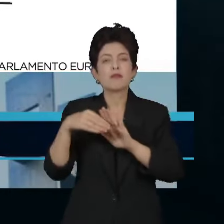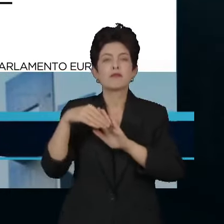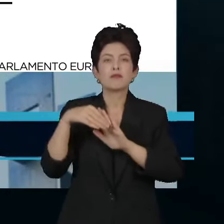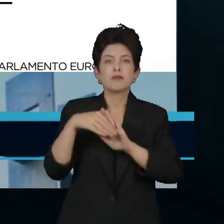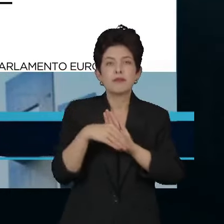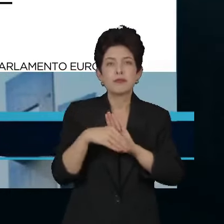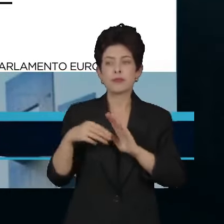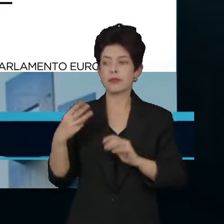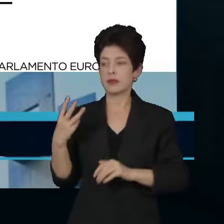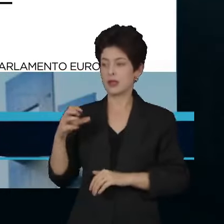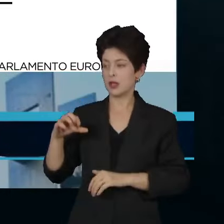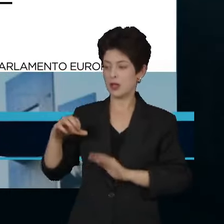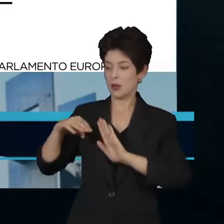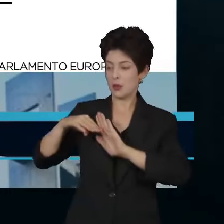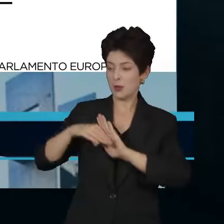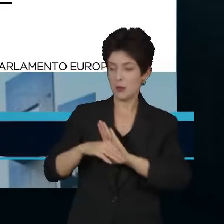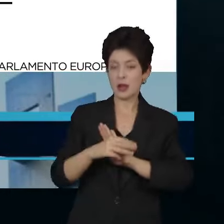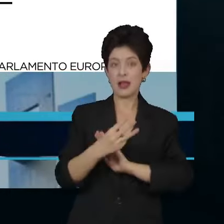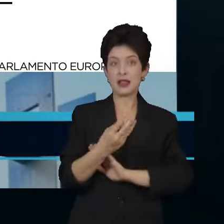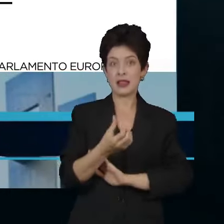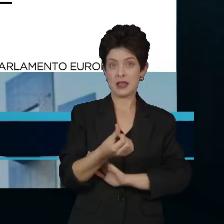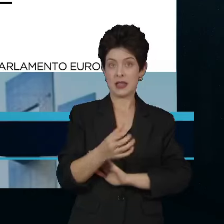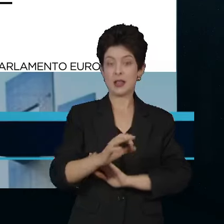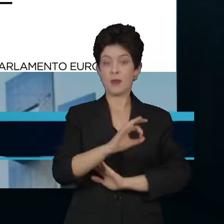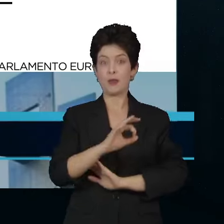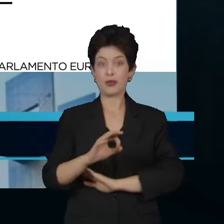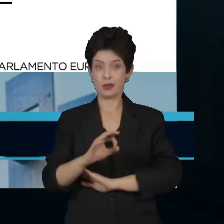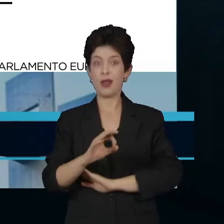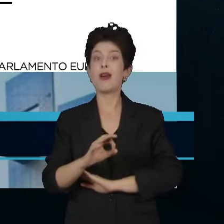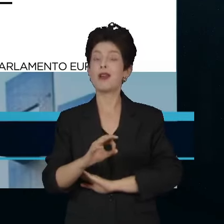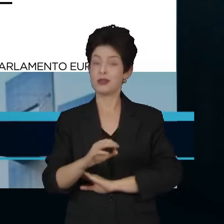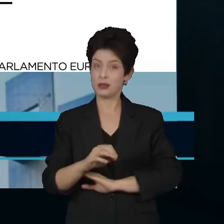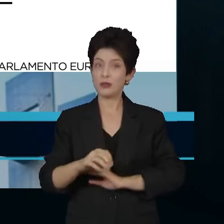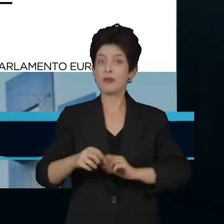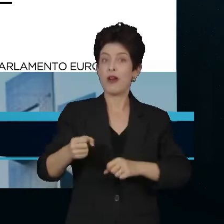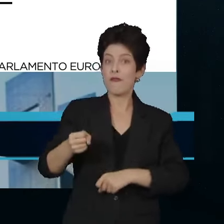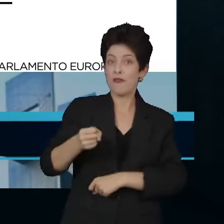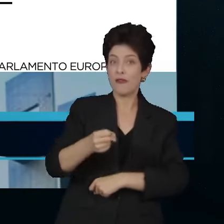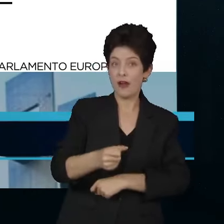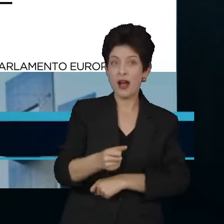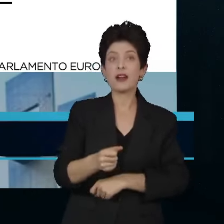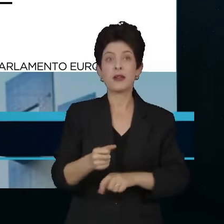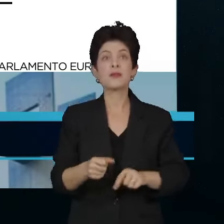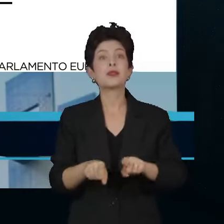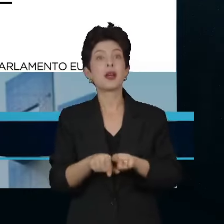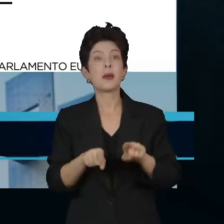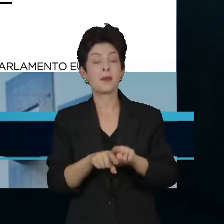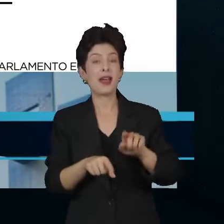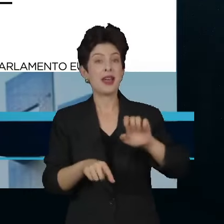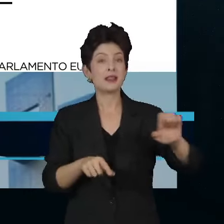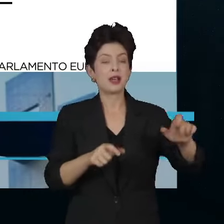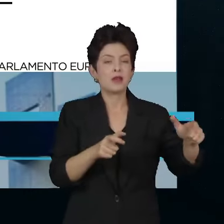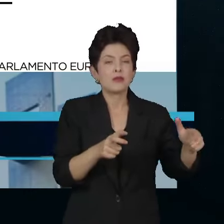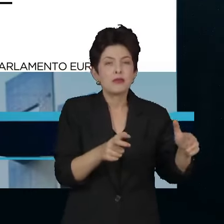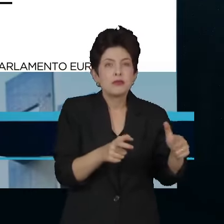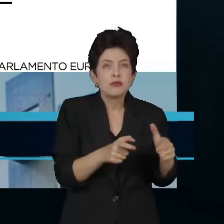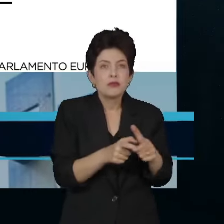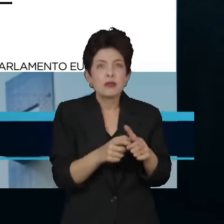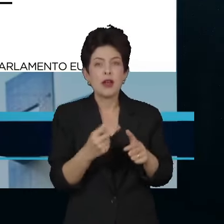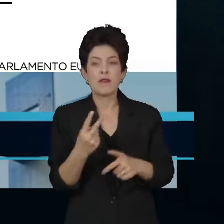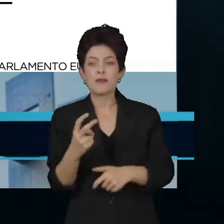atuais 39 para 36% dos assentos. A esquerda também perdeu espaço e deve ir de 25